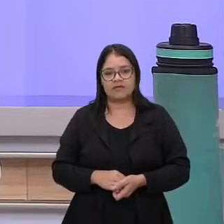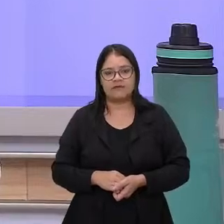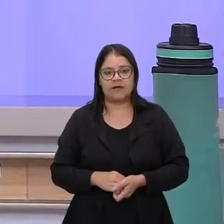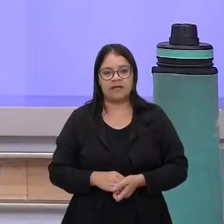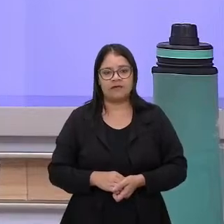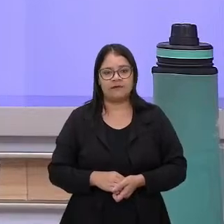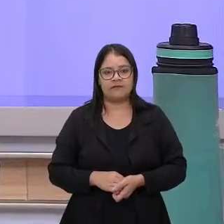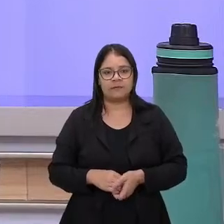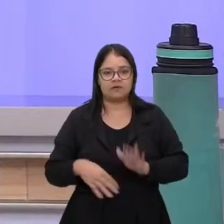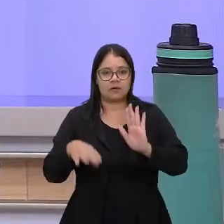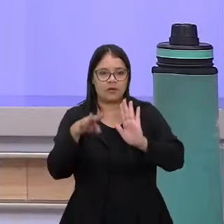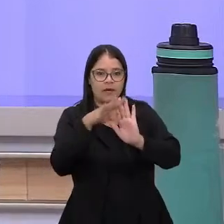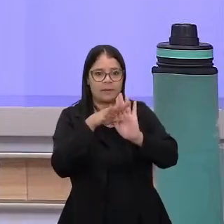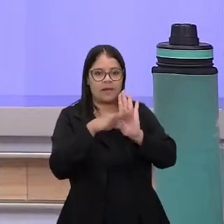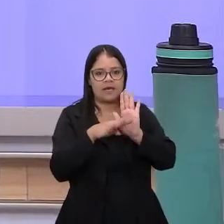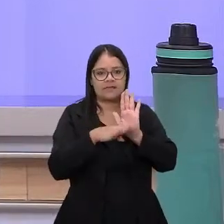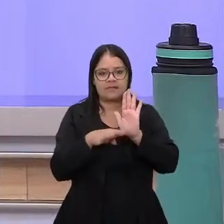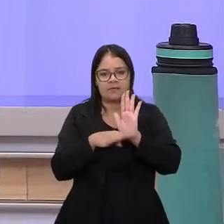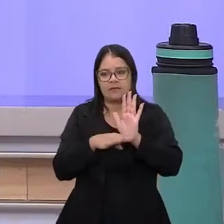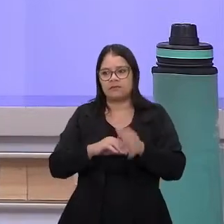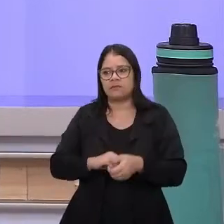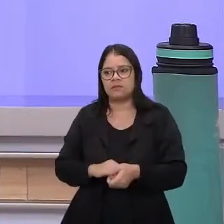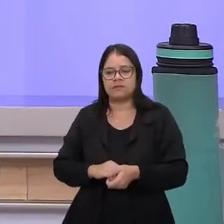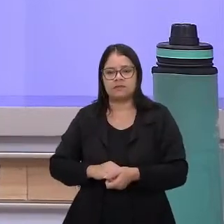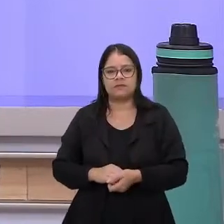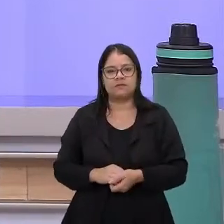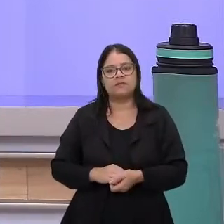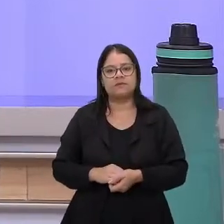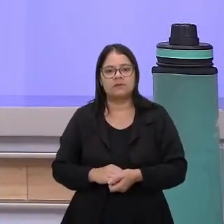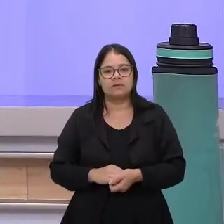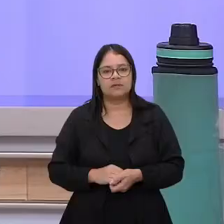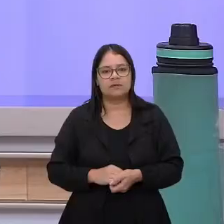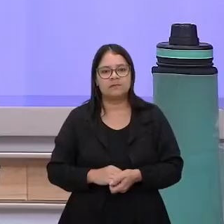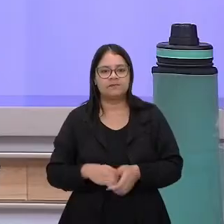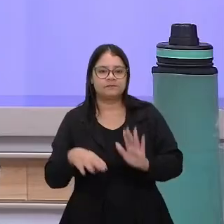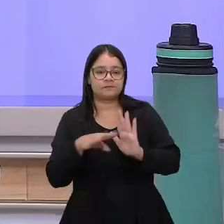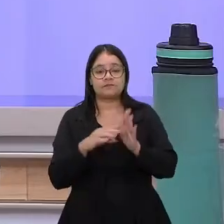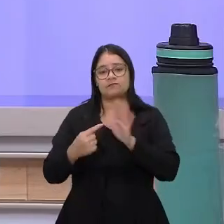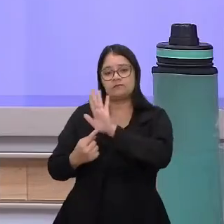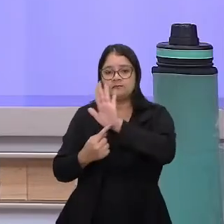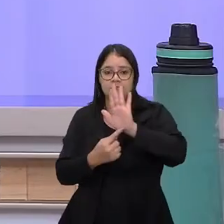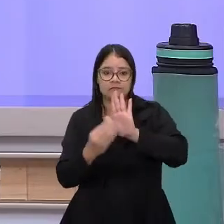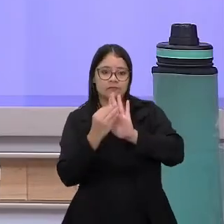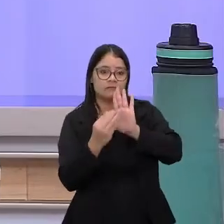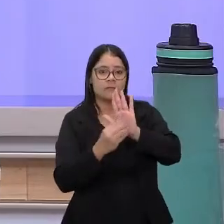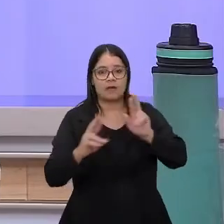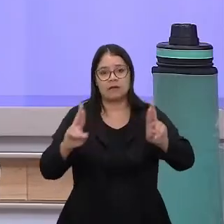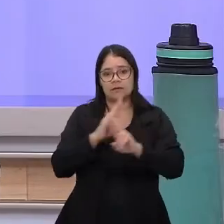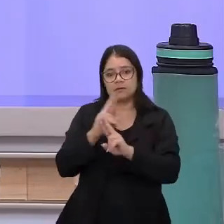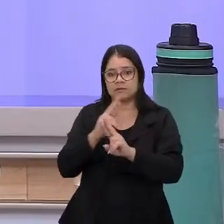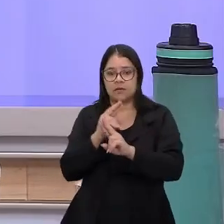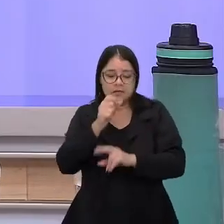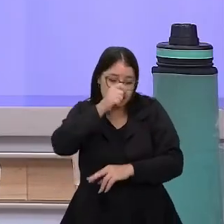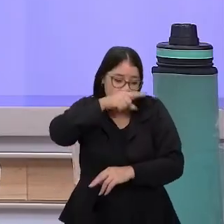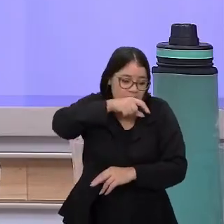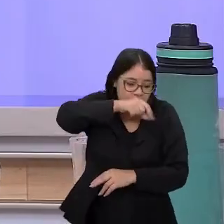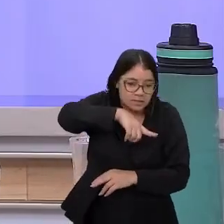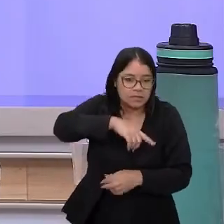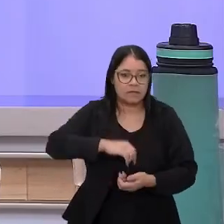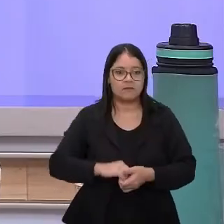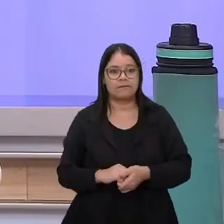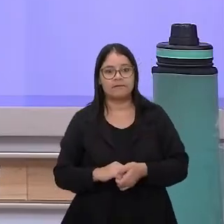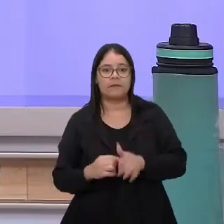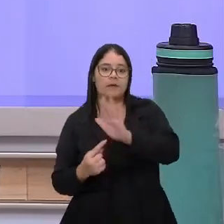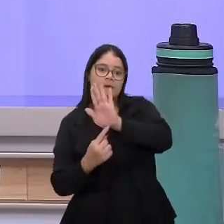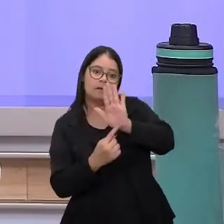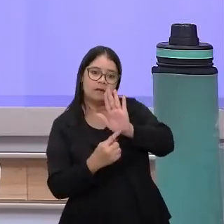conferência, mas eu quero agradecer a fala, super pertinente, trazendo essa questão de resíduos, né? E aí